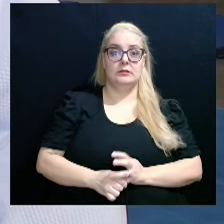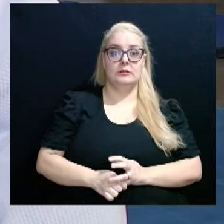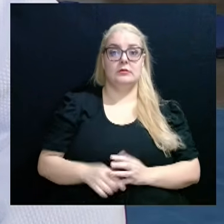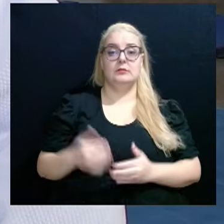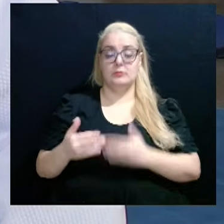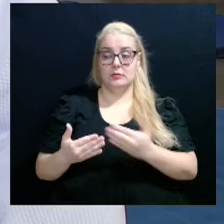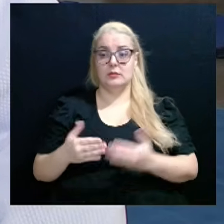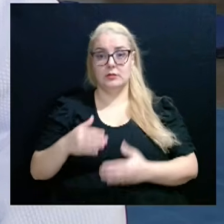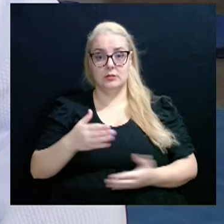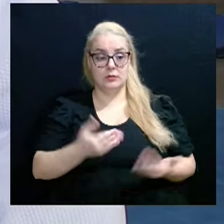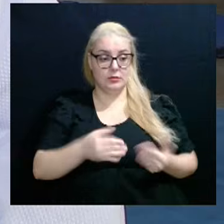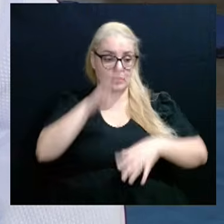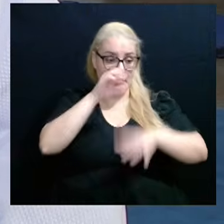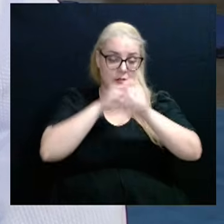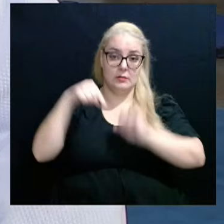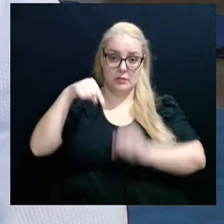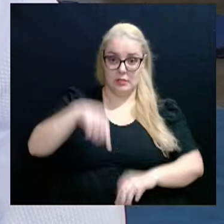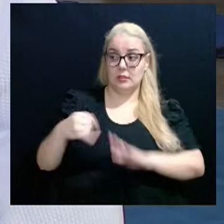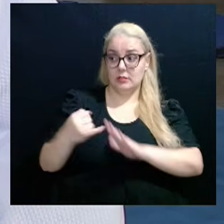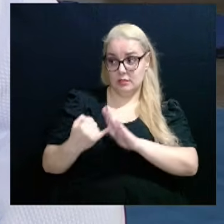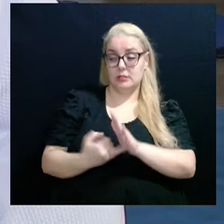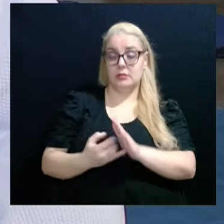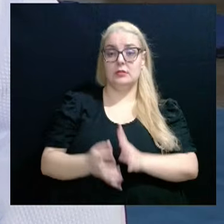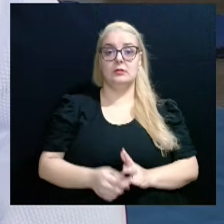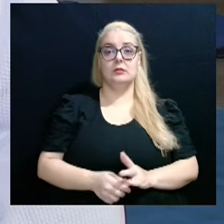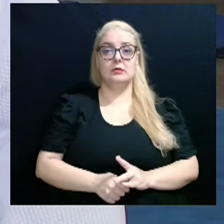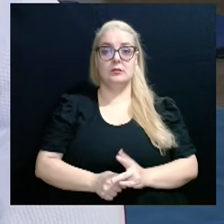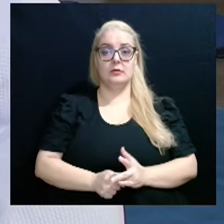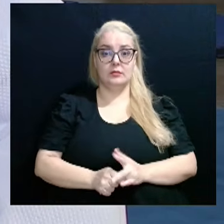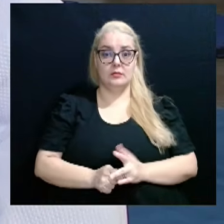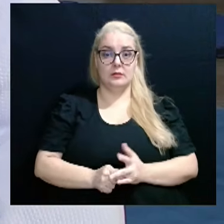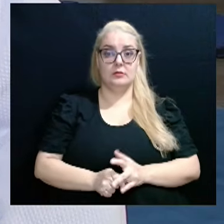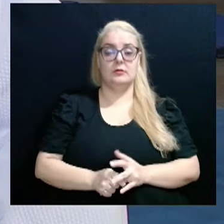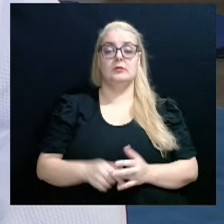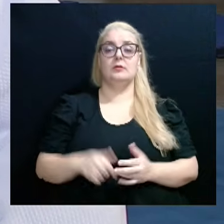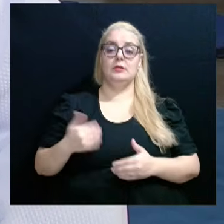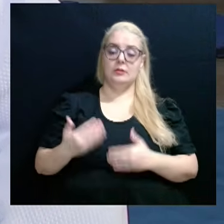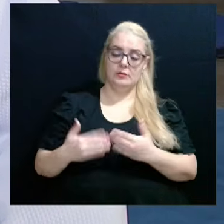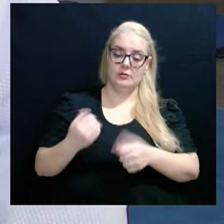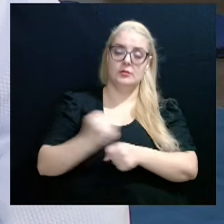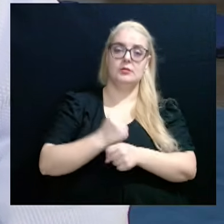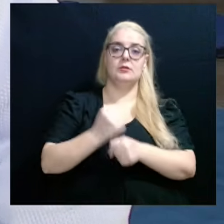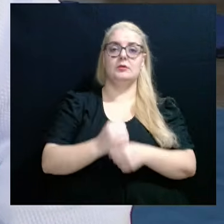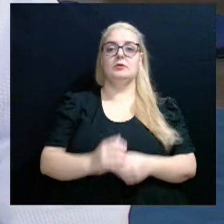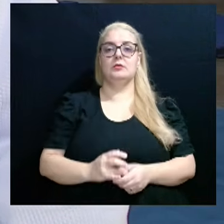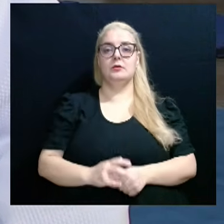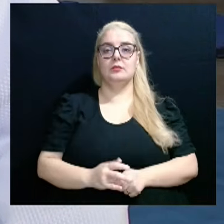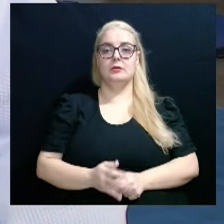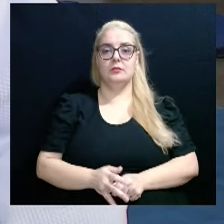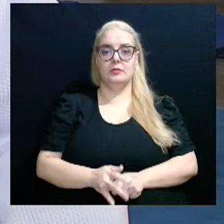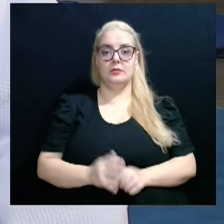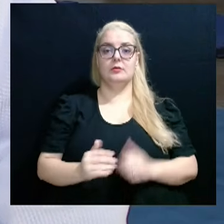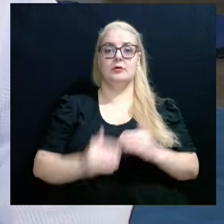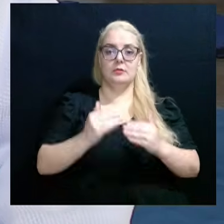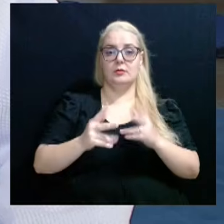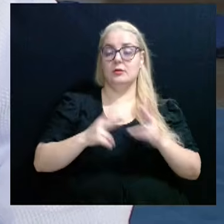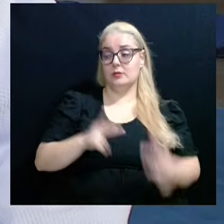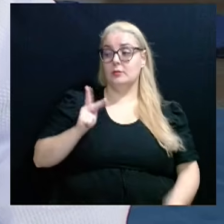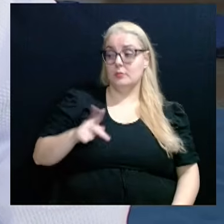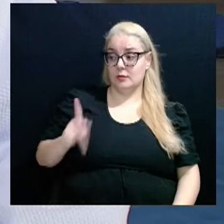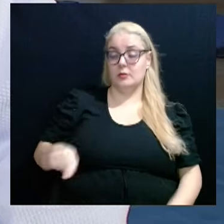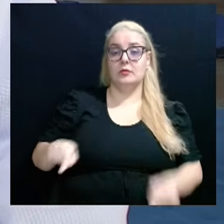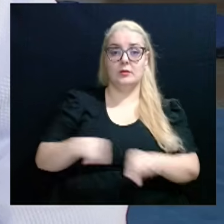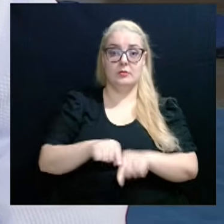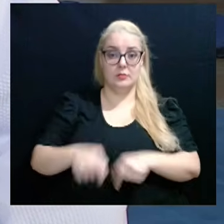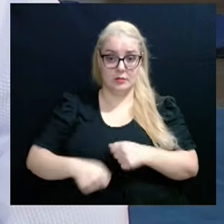instituição. E aí, foi passando os anos e eu fui promovido como professor também. Peguei a faixa preta aqui na